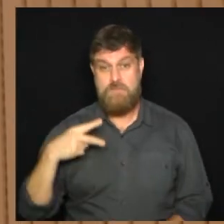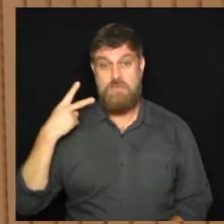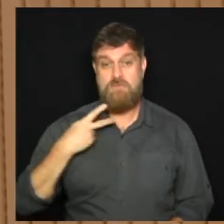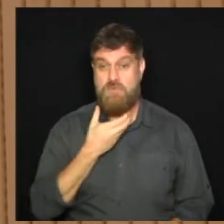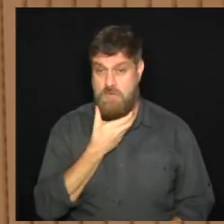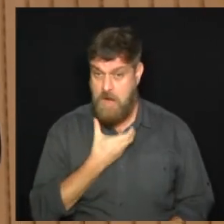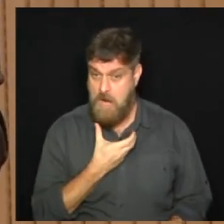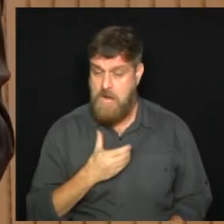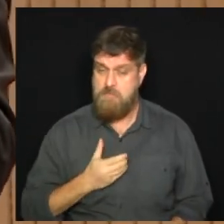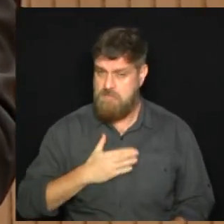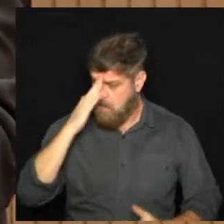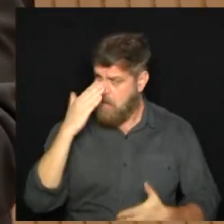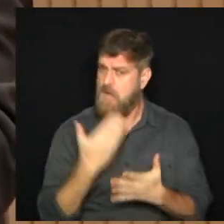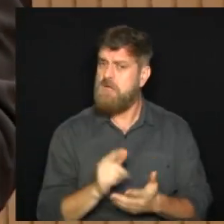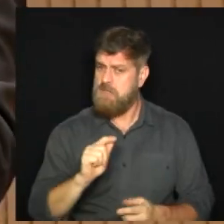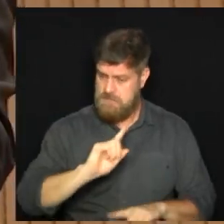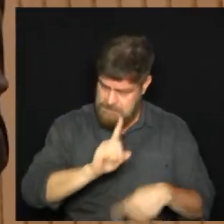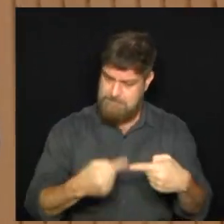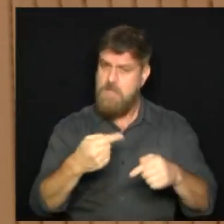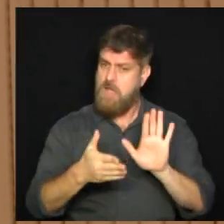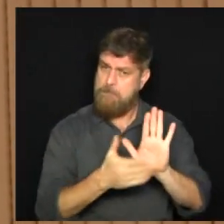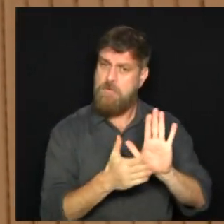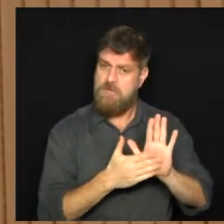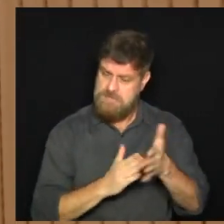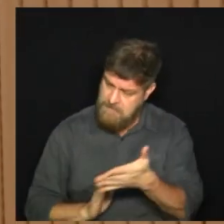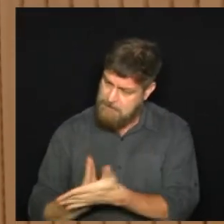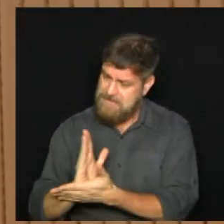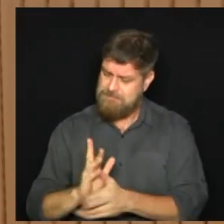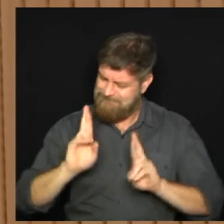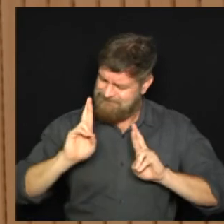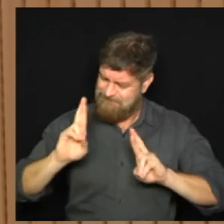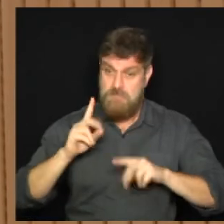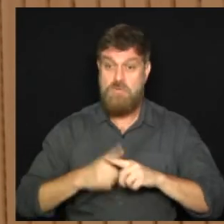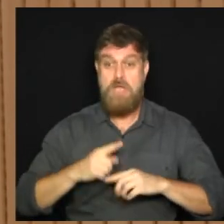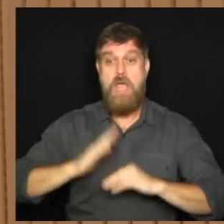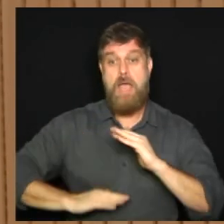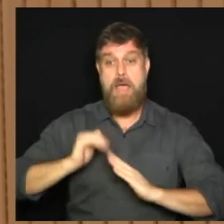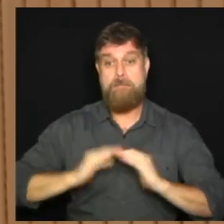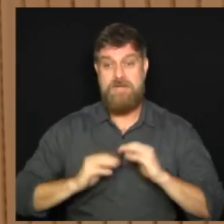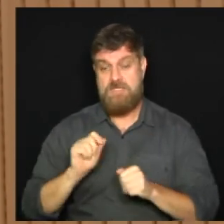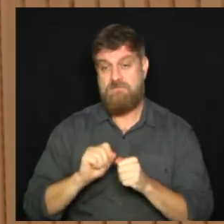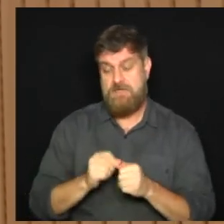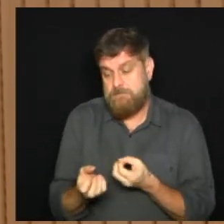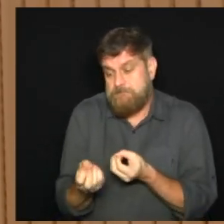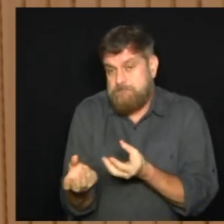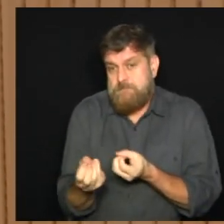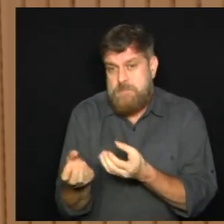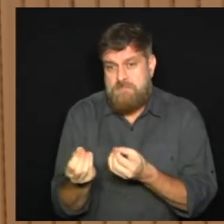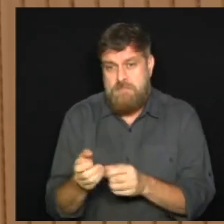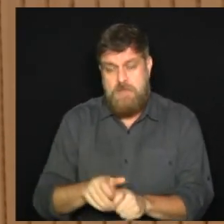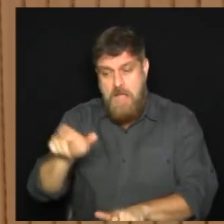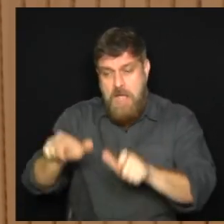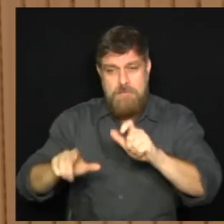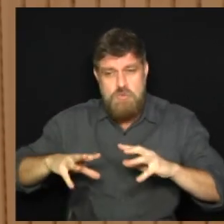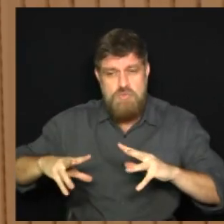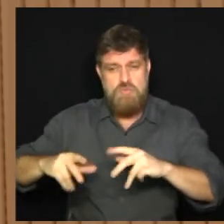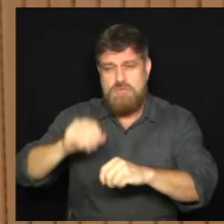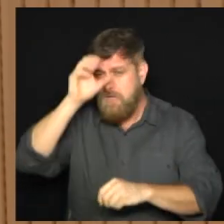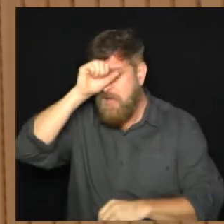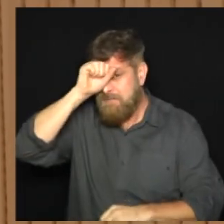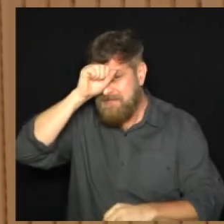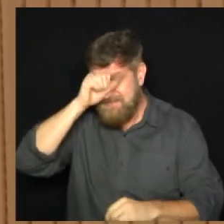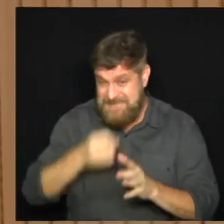Luiz diz acreditar no sucesso da proposta, uma vez que a prática deve levar instrução para todos os envolvidos nos